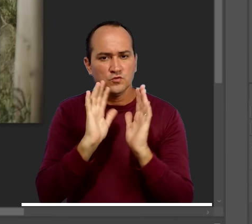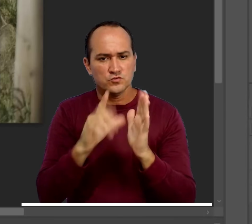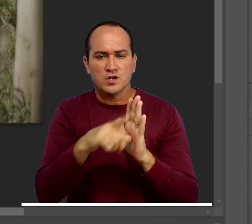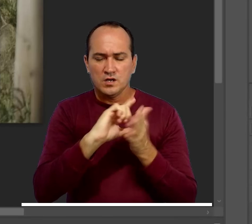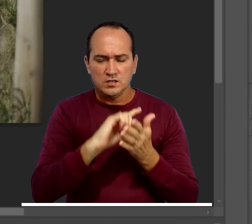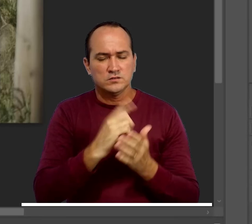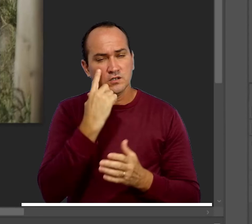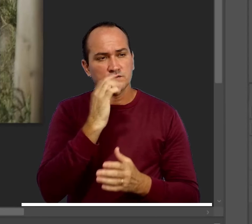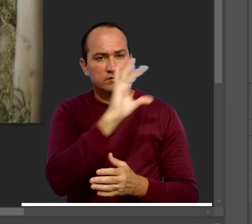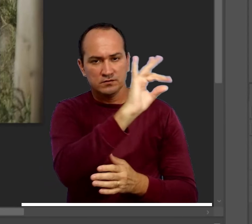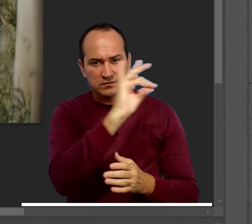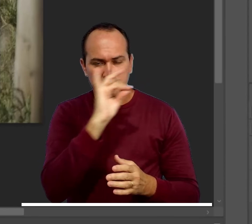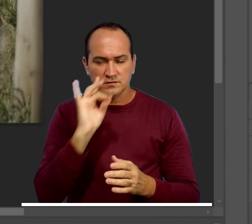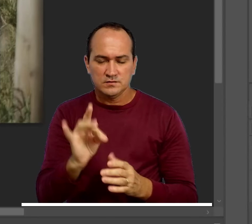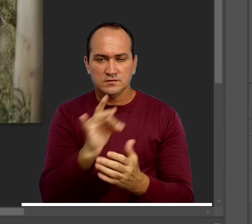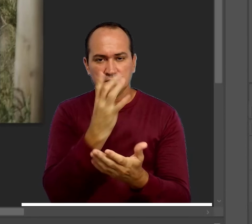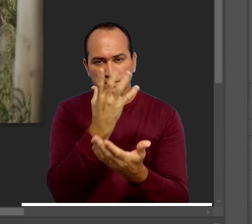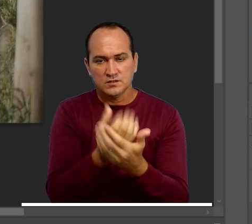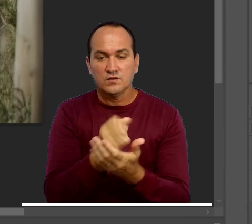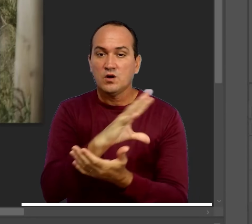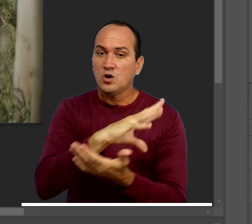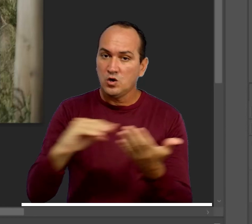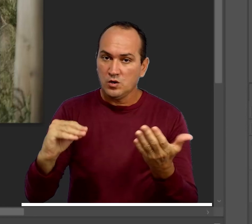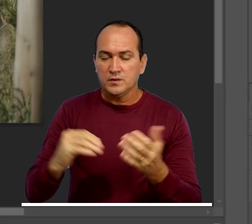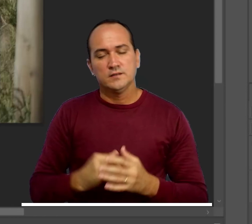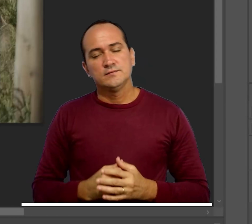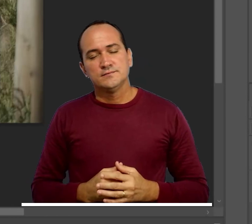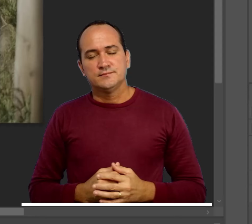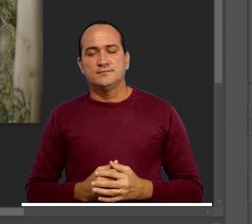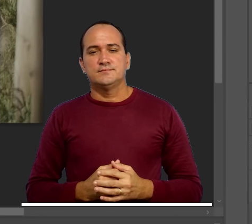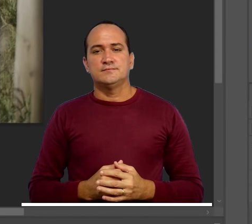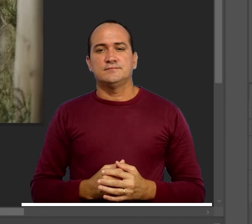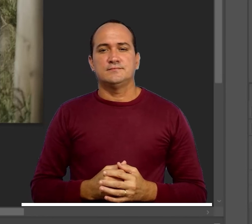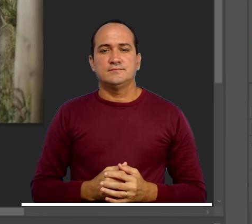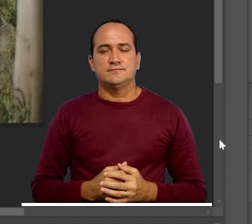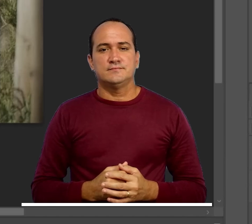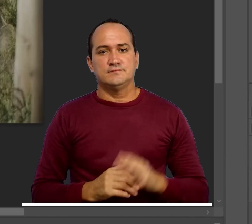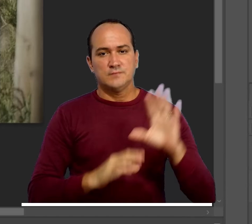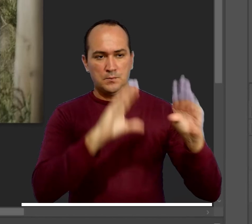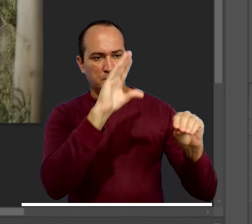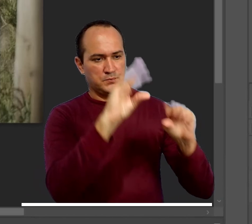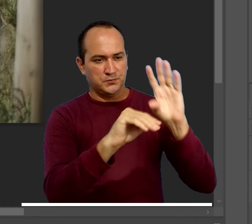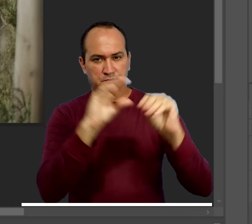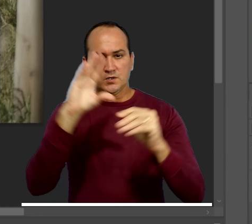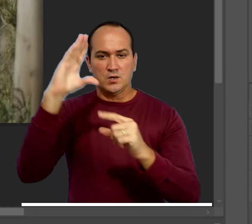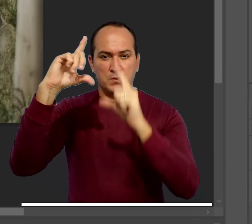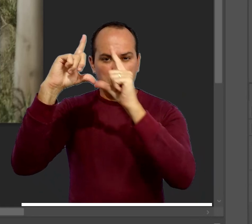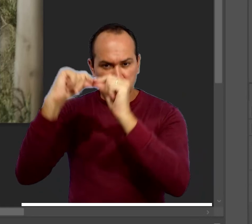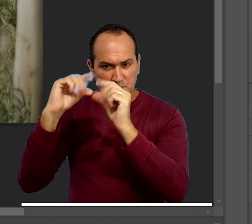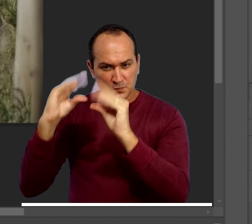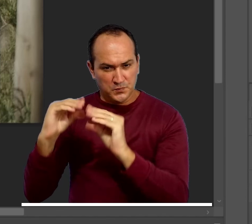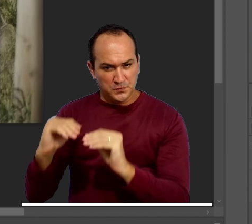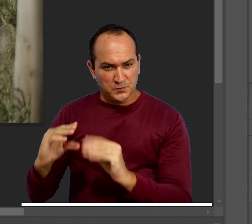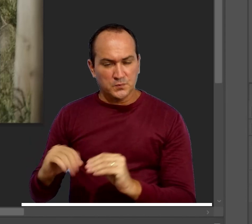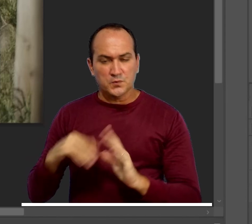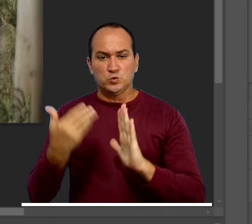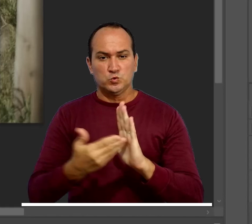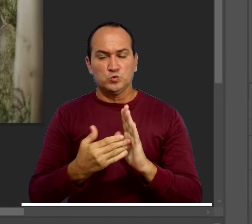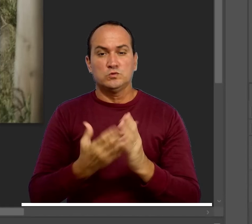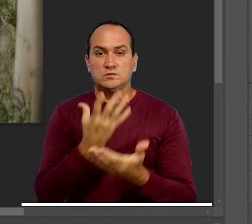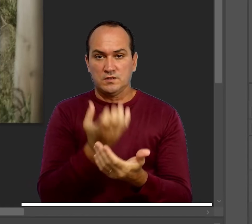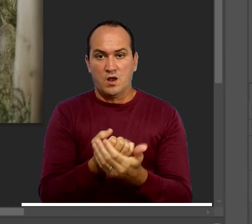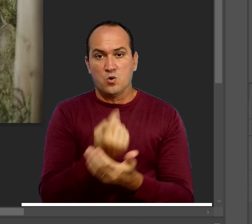vir aqui, vou escolher a opção salvar uma cópia, tá? Vocês estão vendo que eu desliguei todas as outras camadas, deixei só essa daqui e